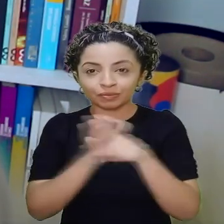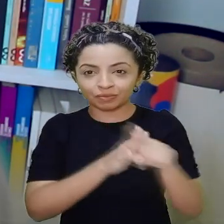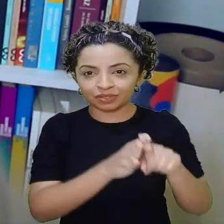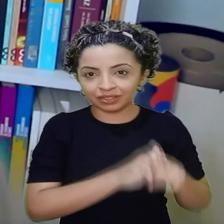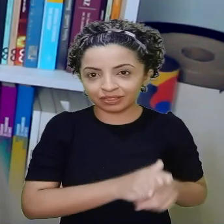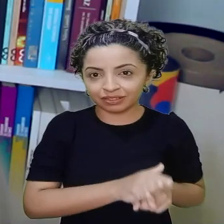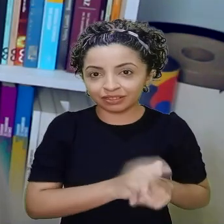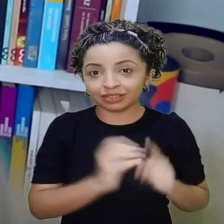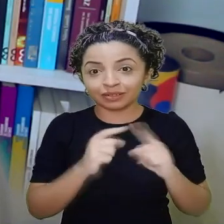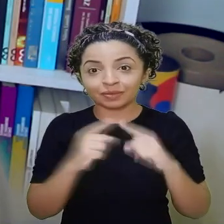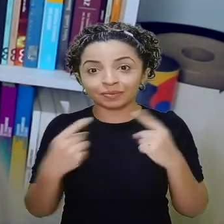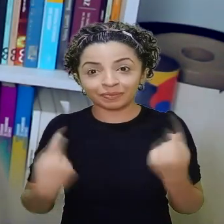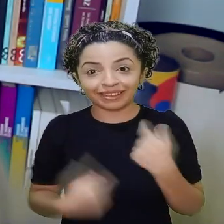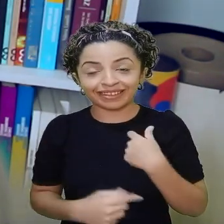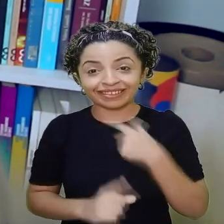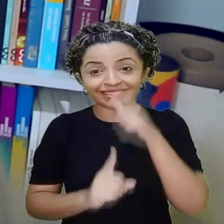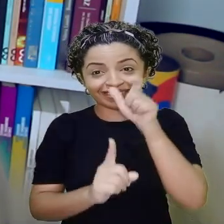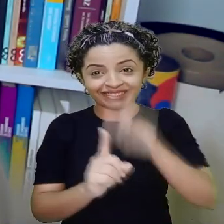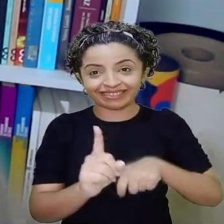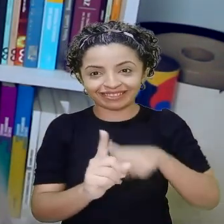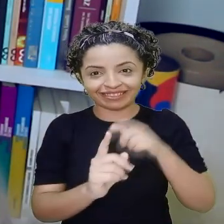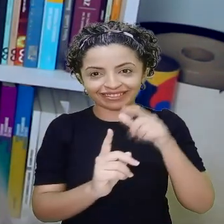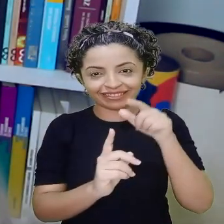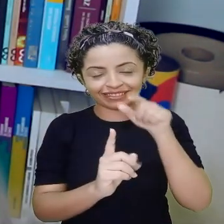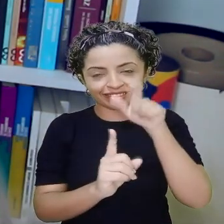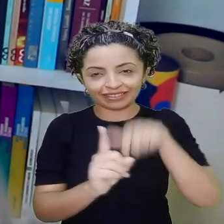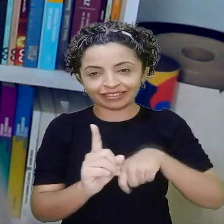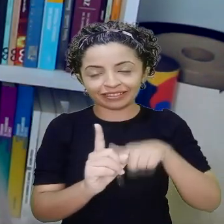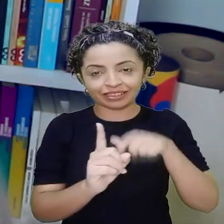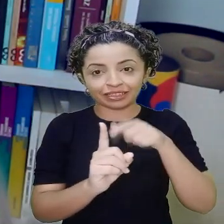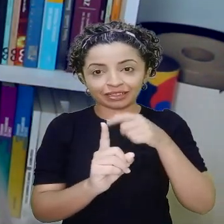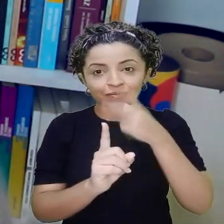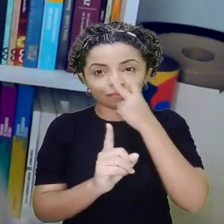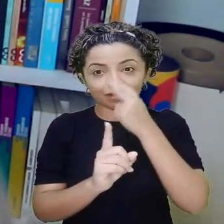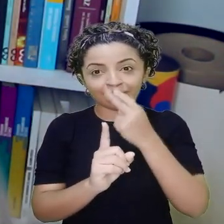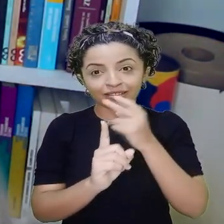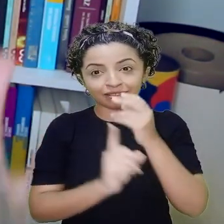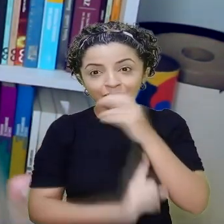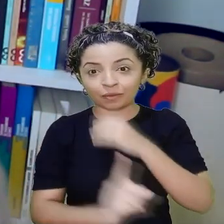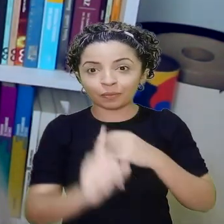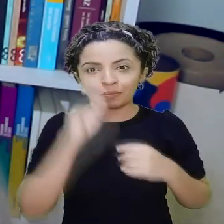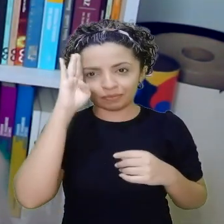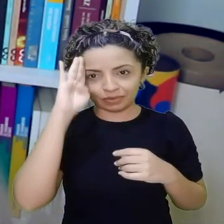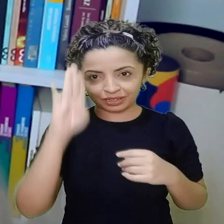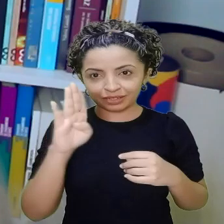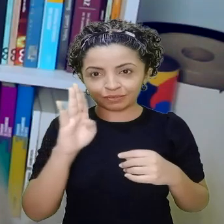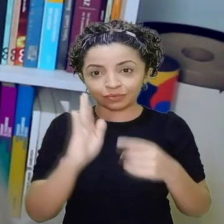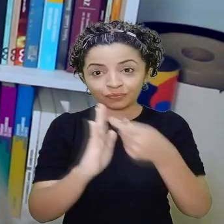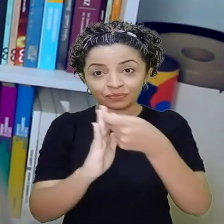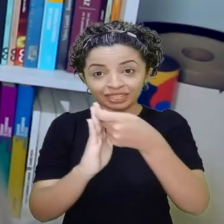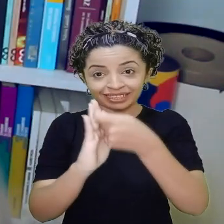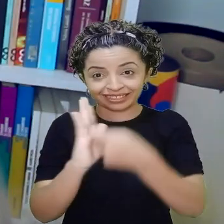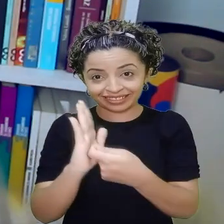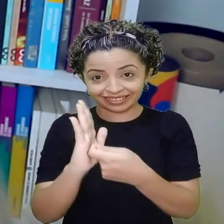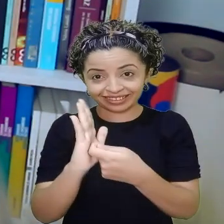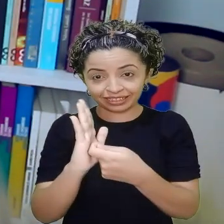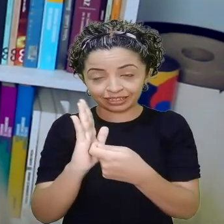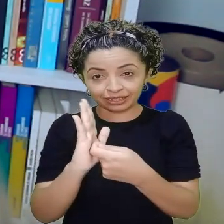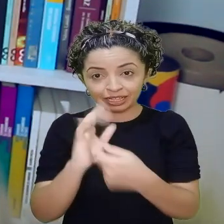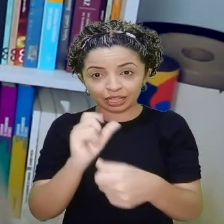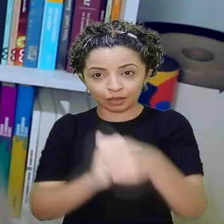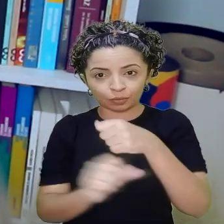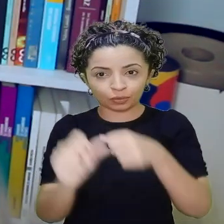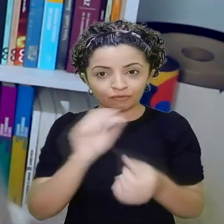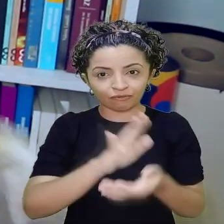eu acho que quando ele tira o foco nesse personagem principal, que é a escrita, para falar das